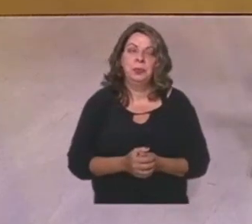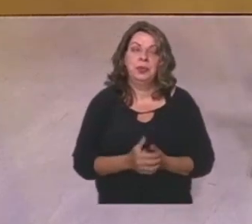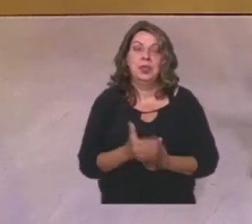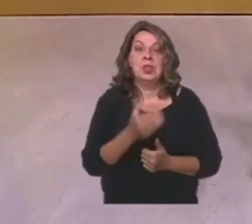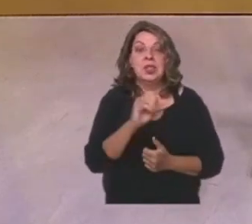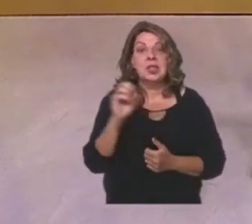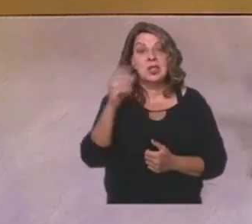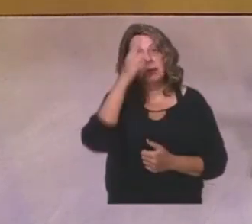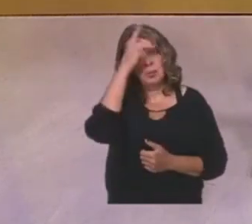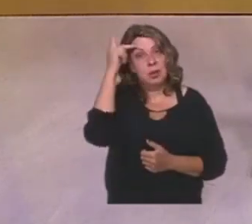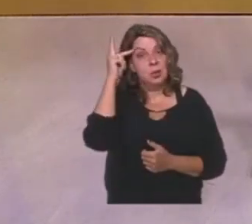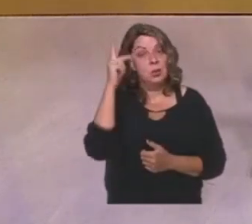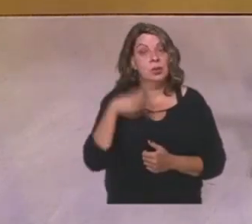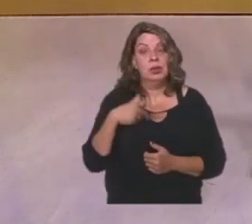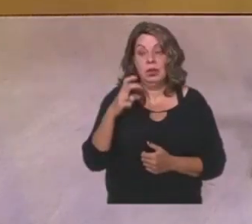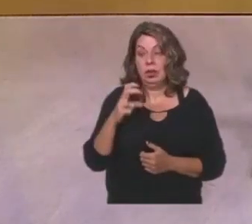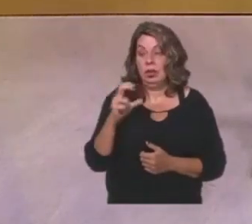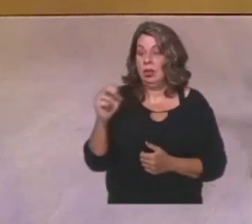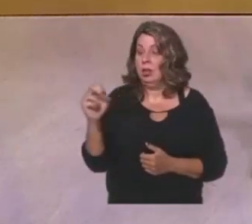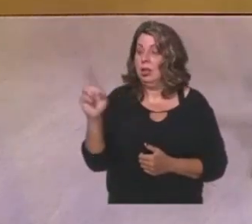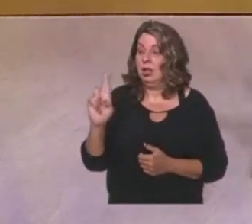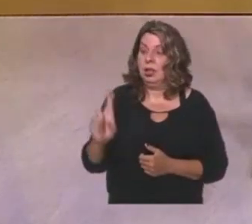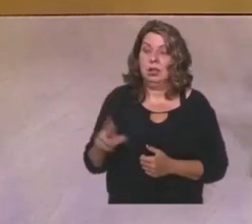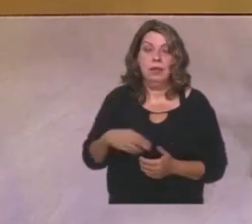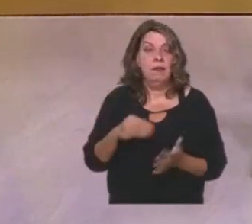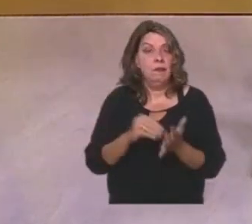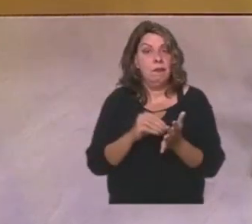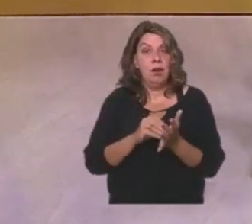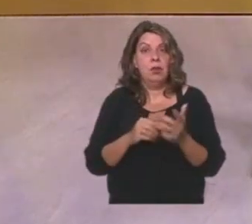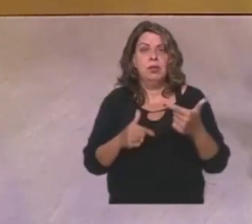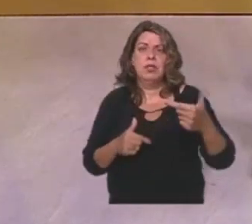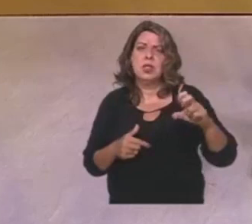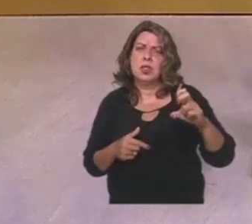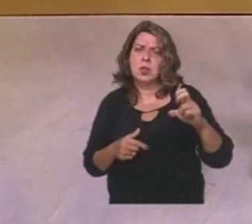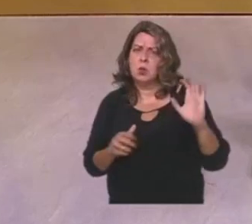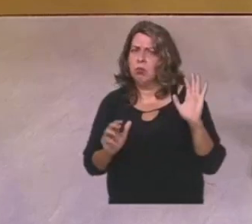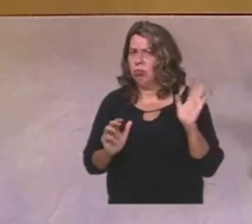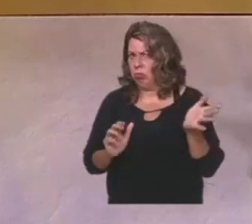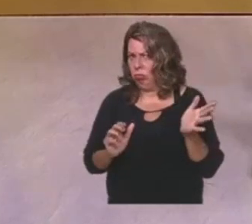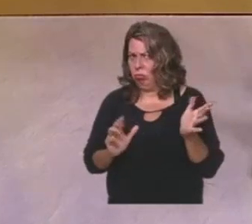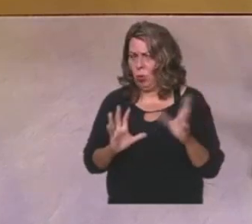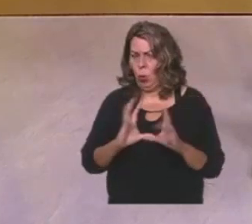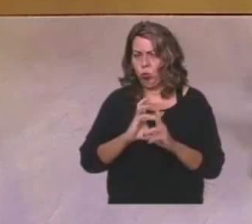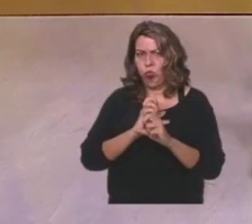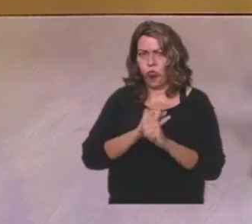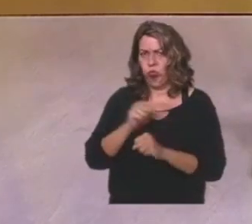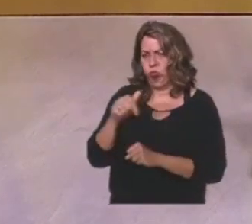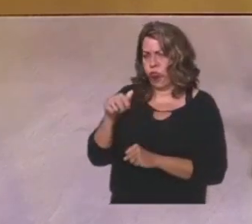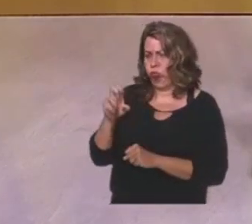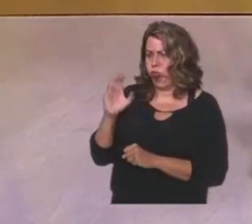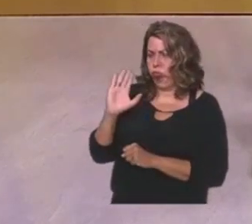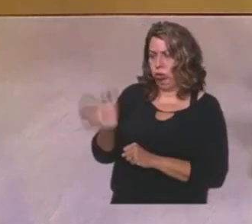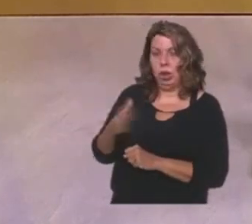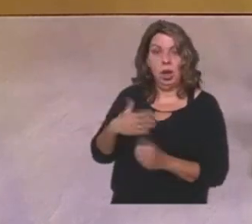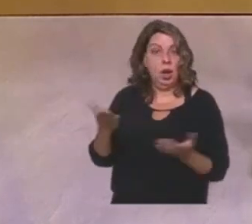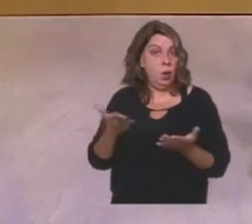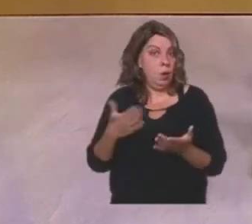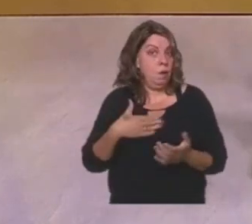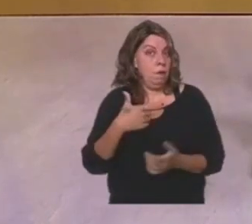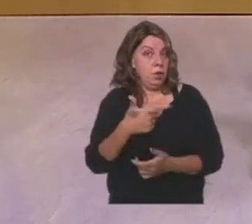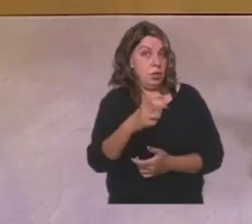contemplados sairão nesse domingão com R$500 no bolso. Só faltam mais 25, 75 pessoas já levaram. O Vamos lá para mais